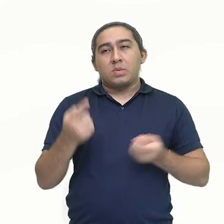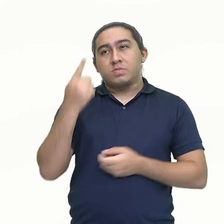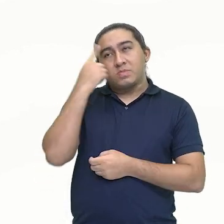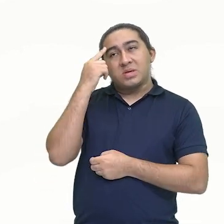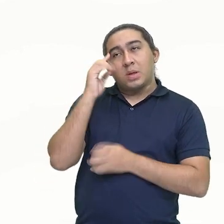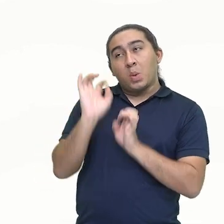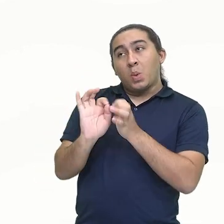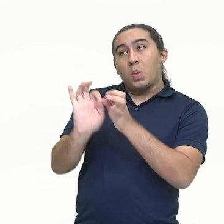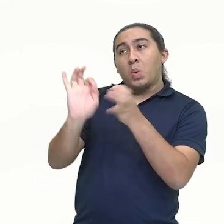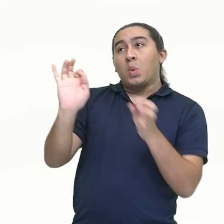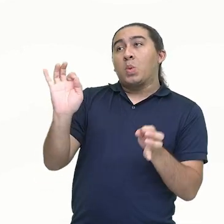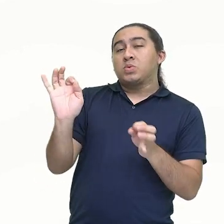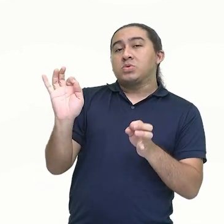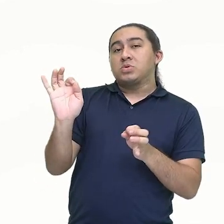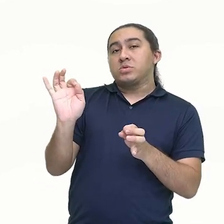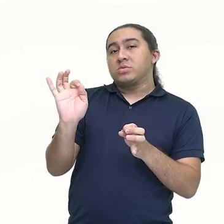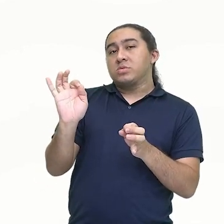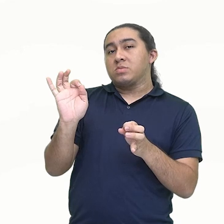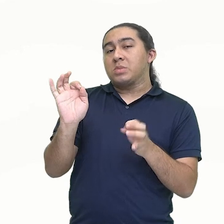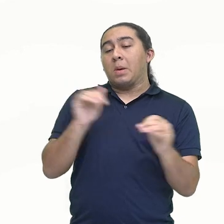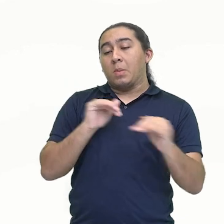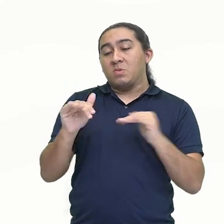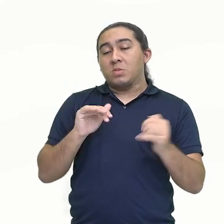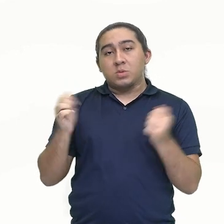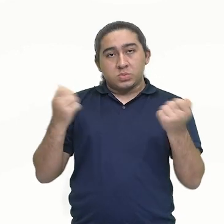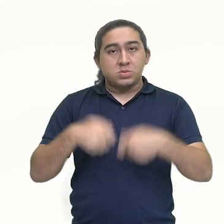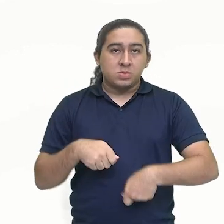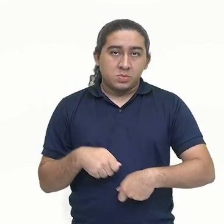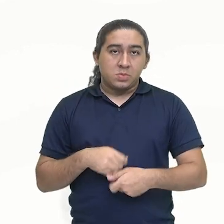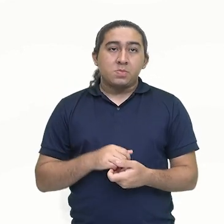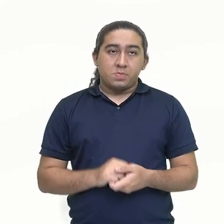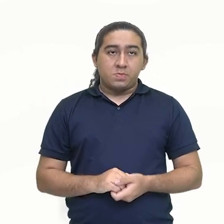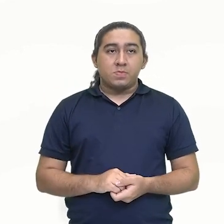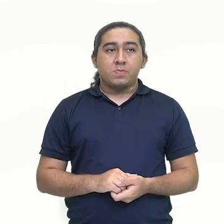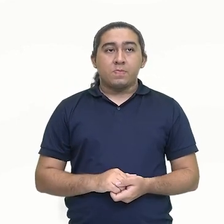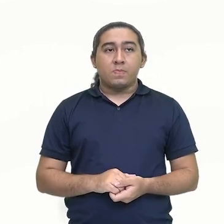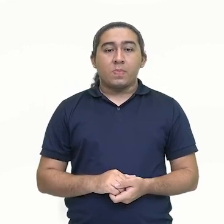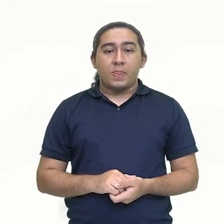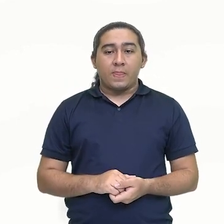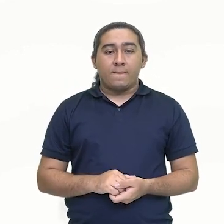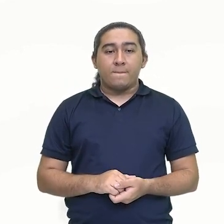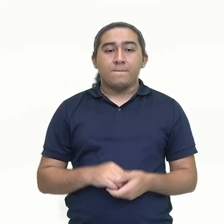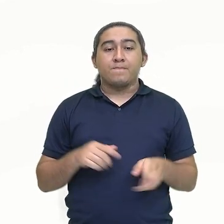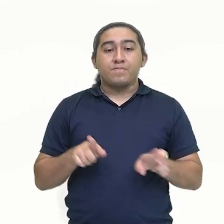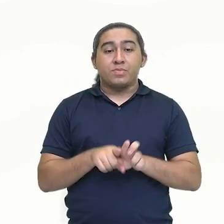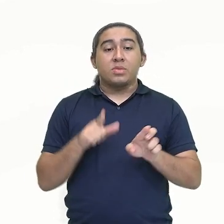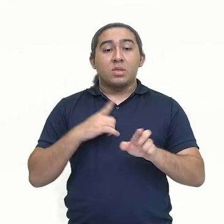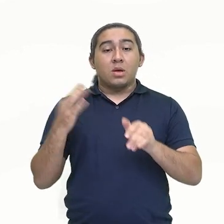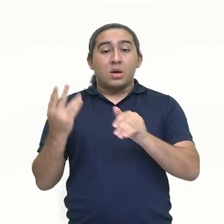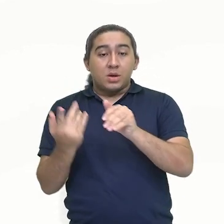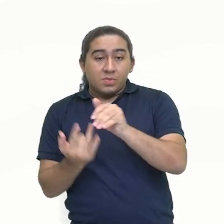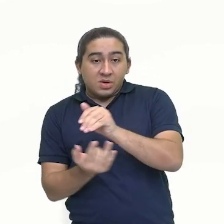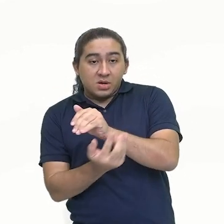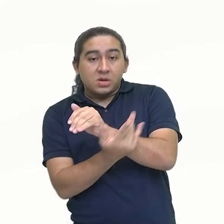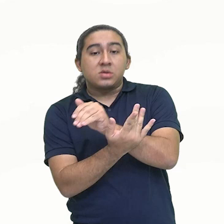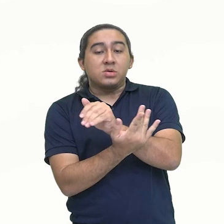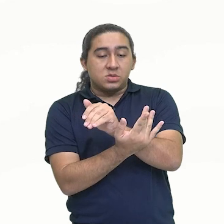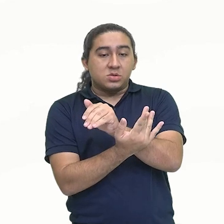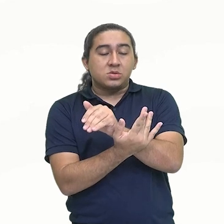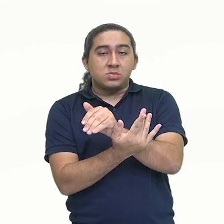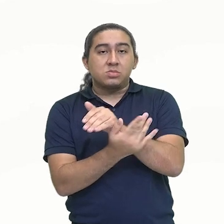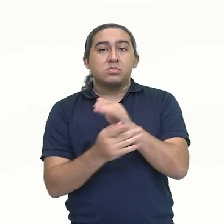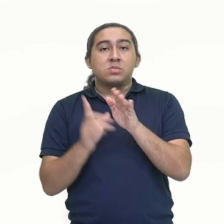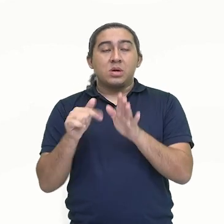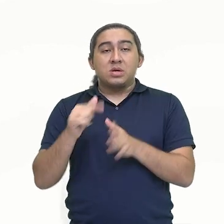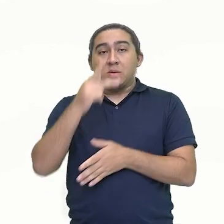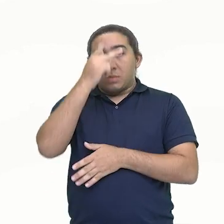gente não possa se locomover, migrar de um lugar para o outro. E aí nós temos os imigrantes, que eles vão fornecer, o que eu